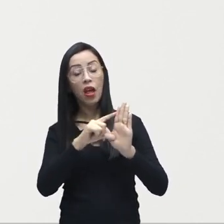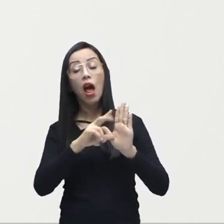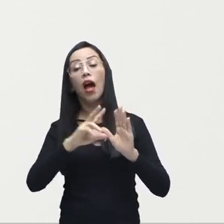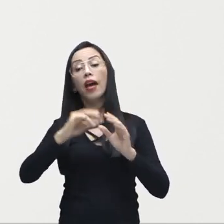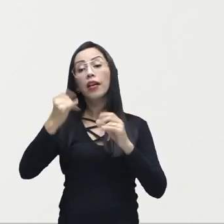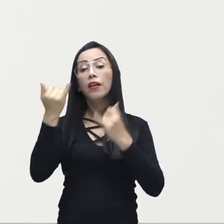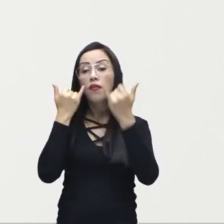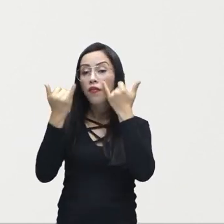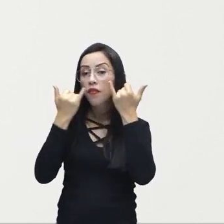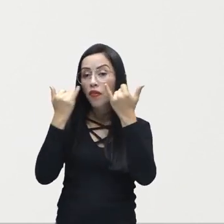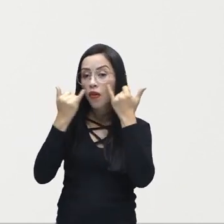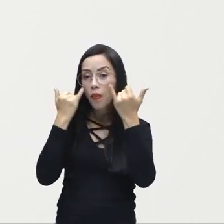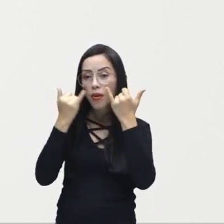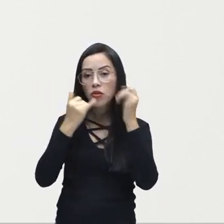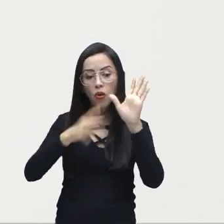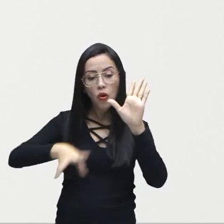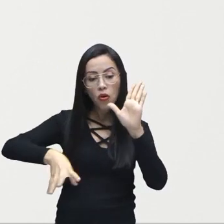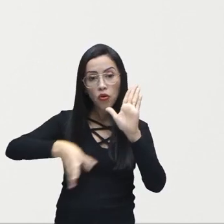depois,